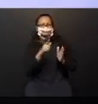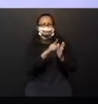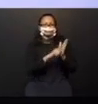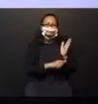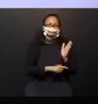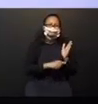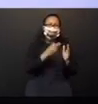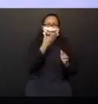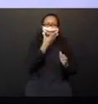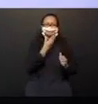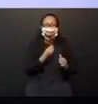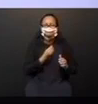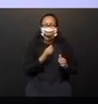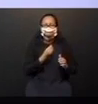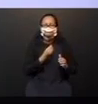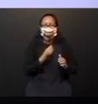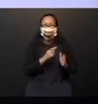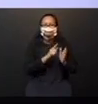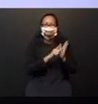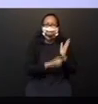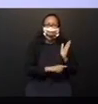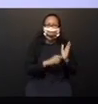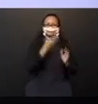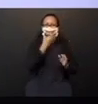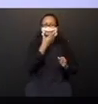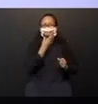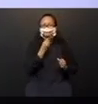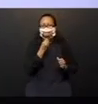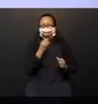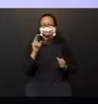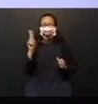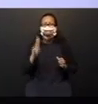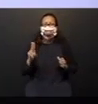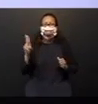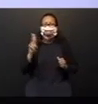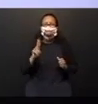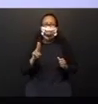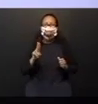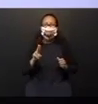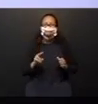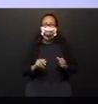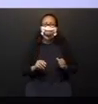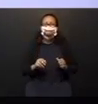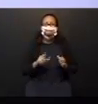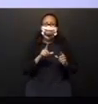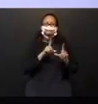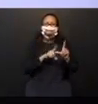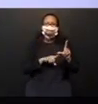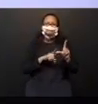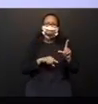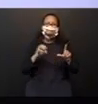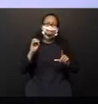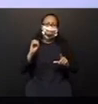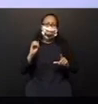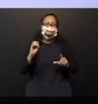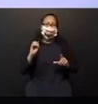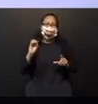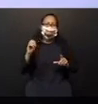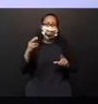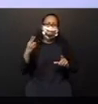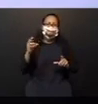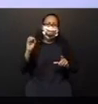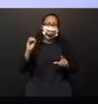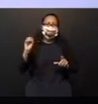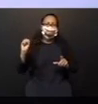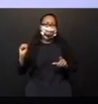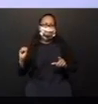para o masculino, o que eu uso para concordar? O, os, o garoto, o